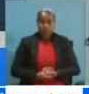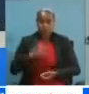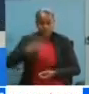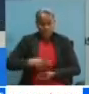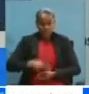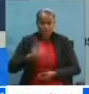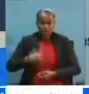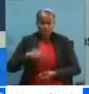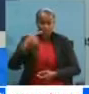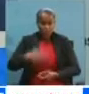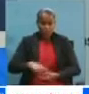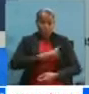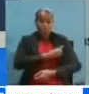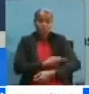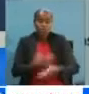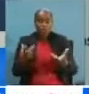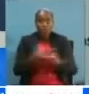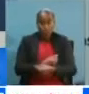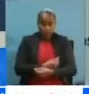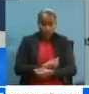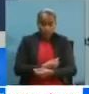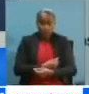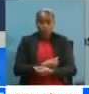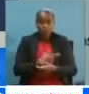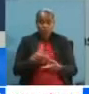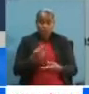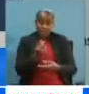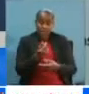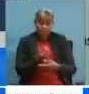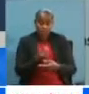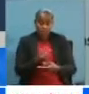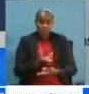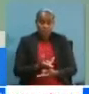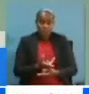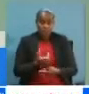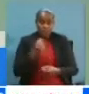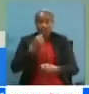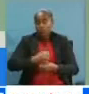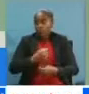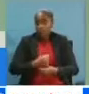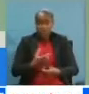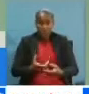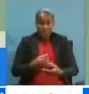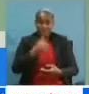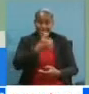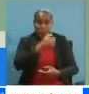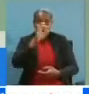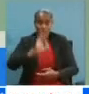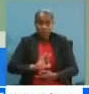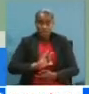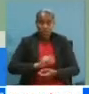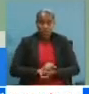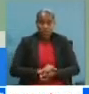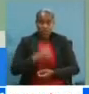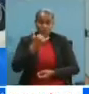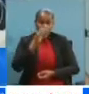Exigimos a reposição do poder de compra na proporção da riqueza produzida em 5%.